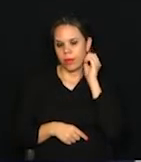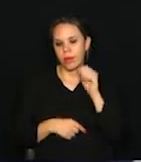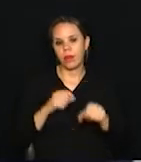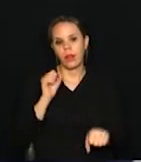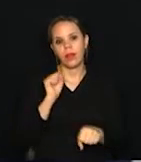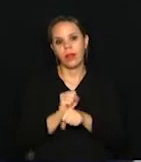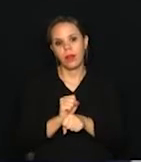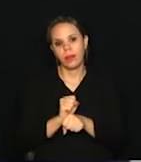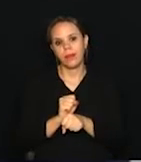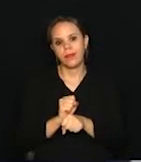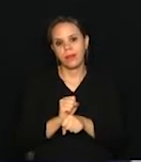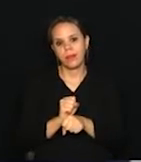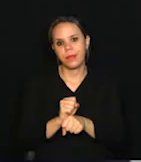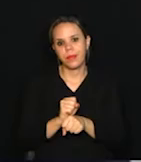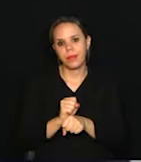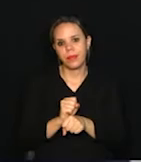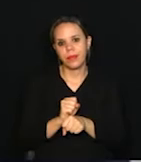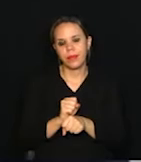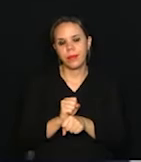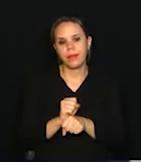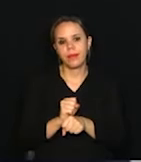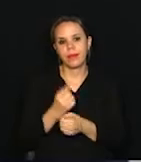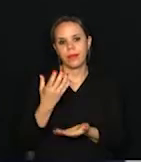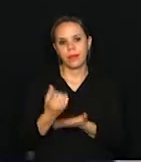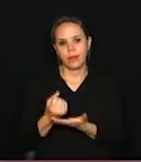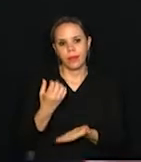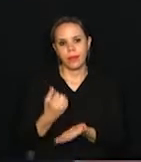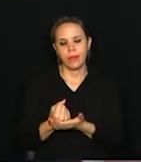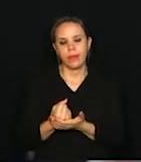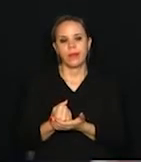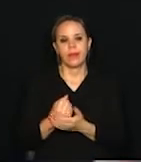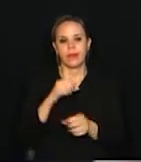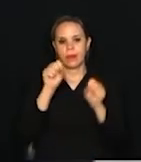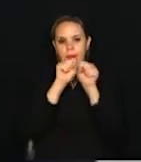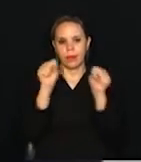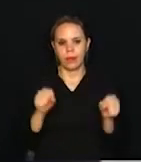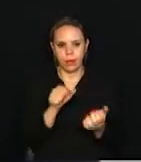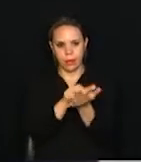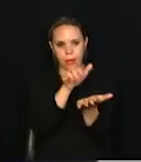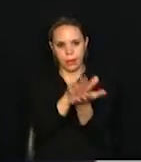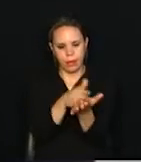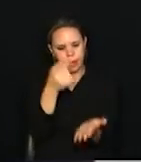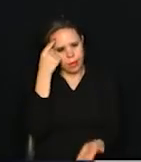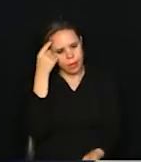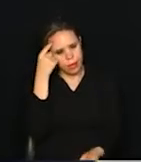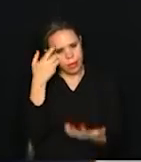interrupção do processamento das multas. Mas, tendo uma noção